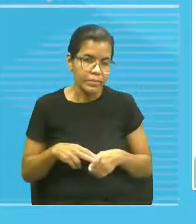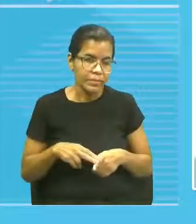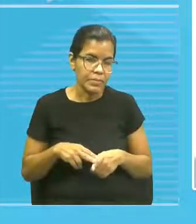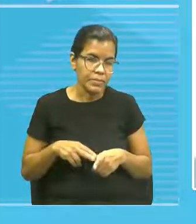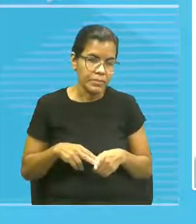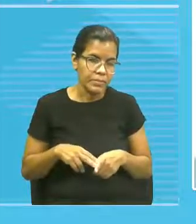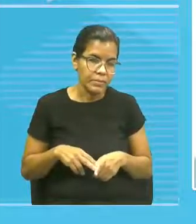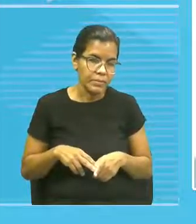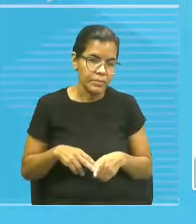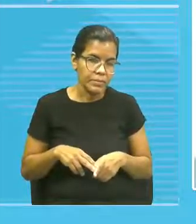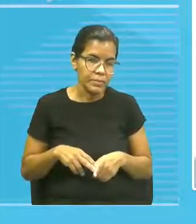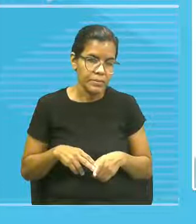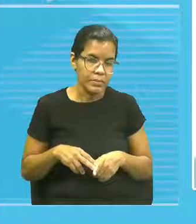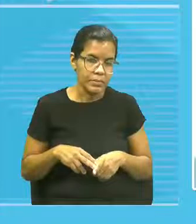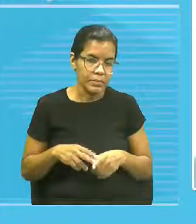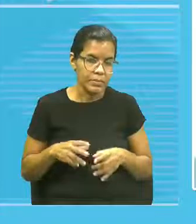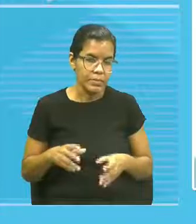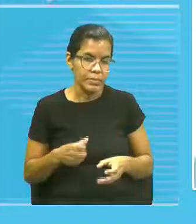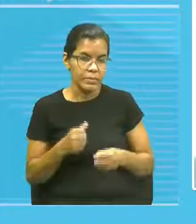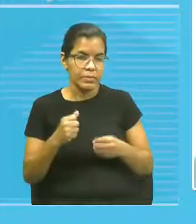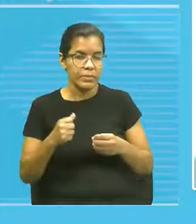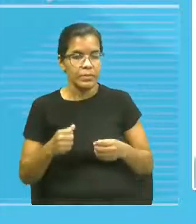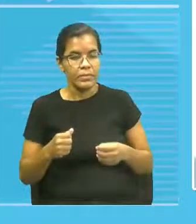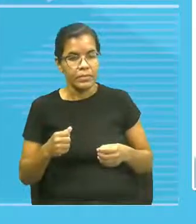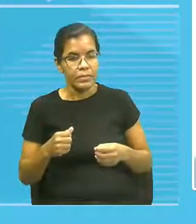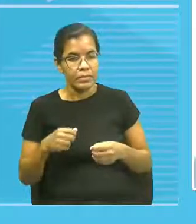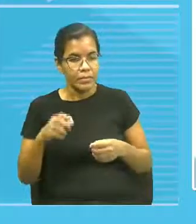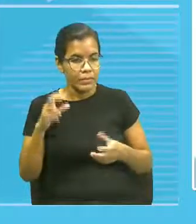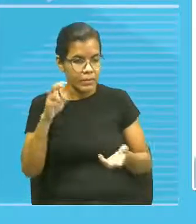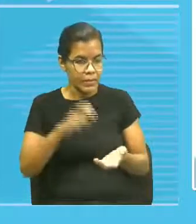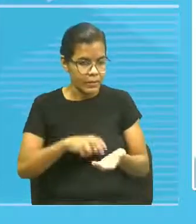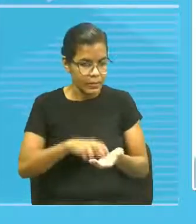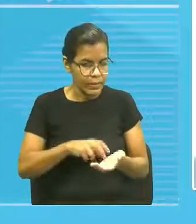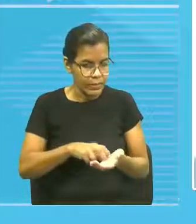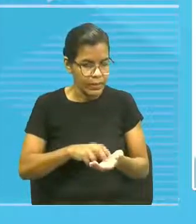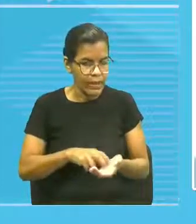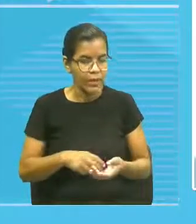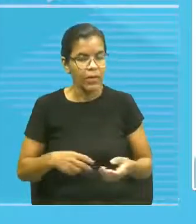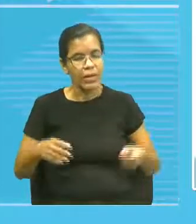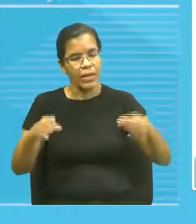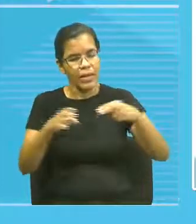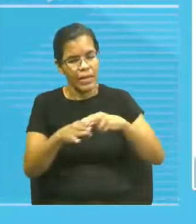E aí, quando tu pega de manhã o carregador, pegando fogo.